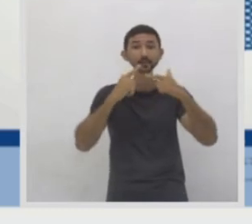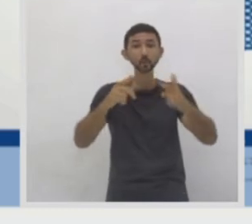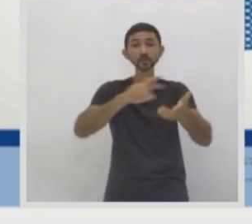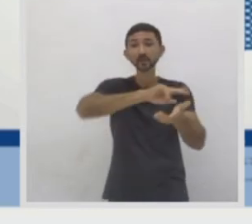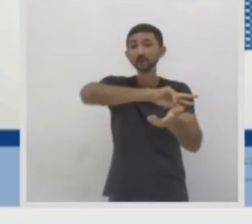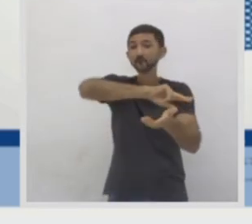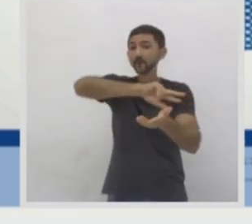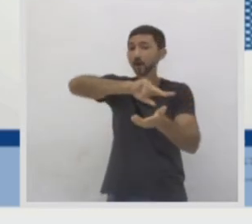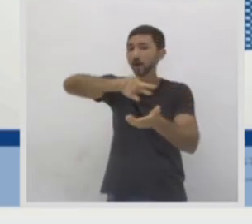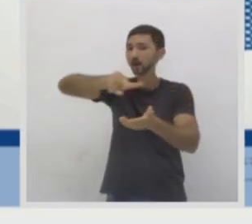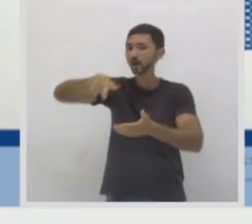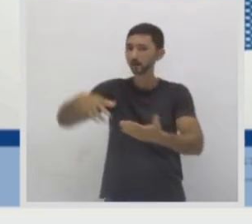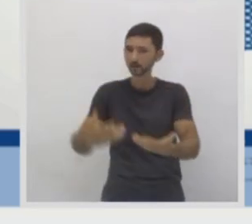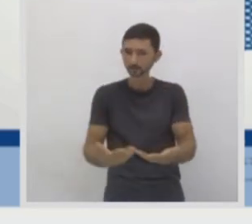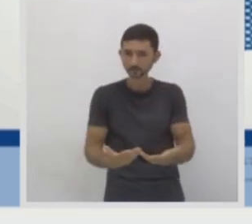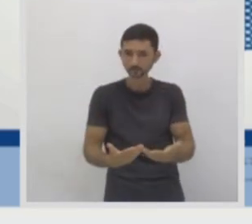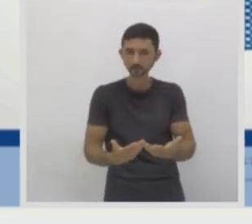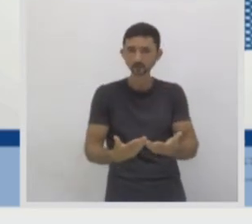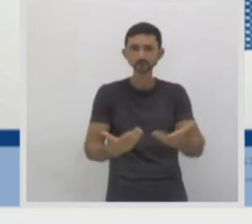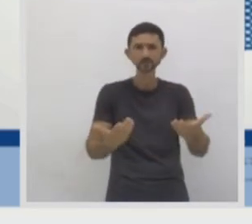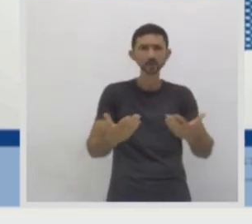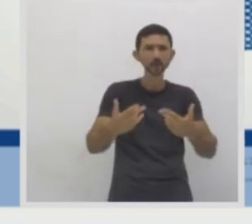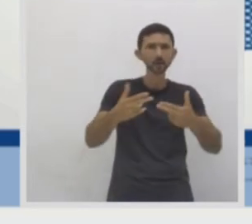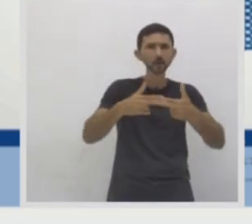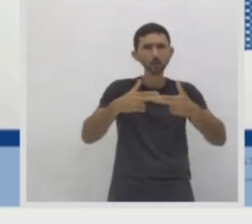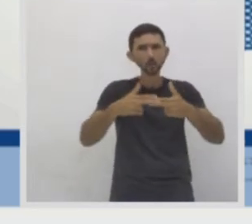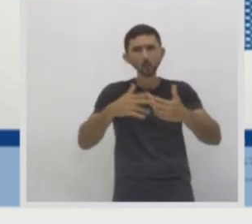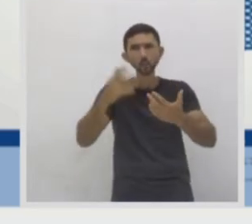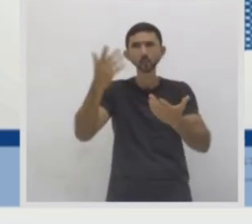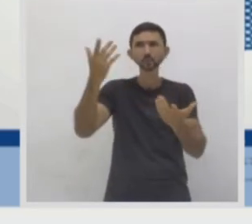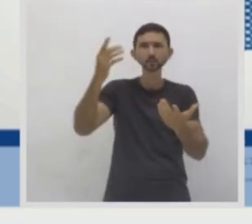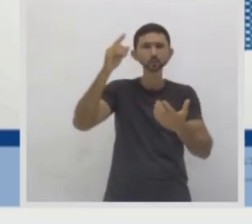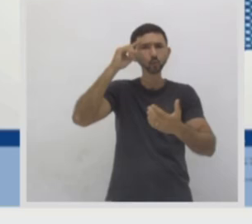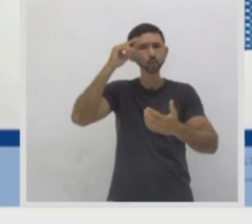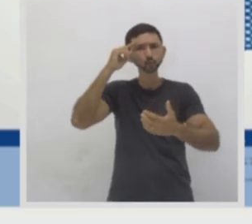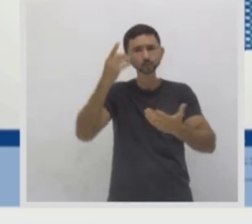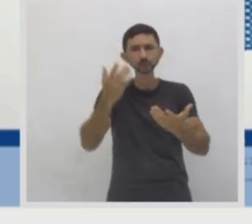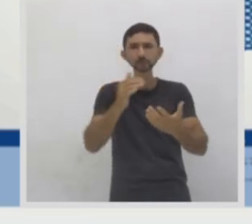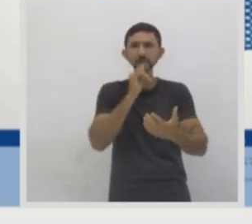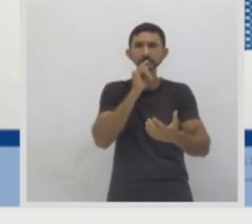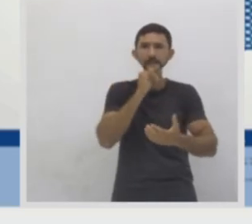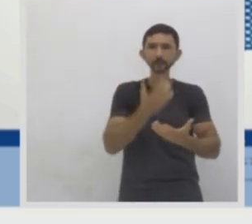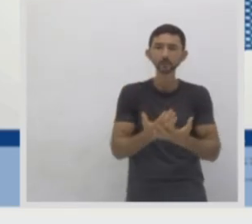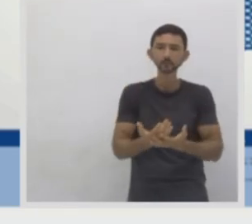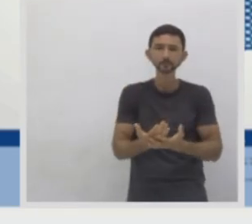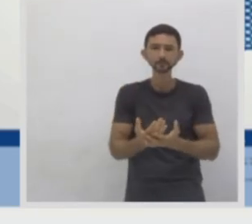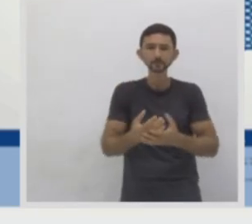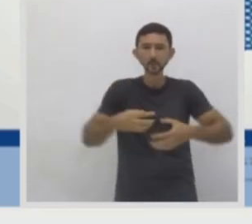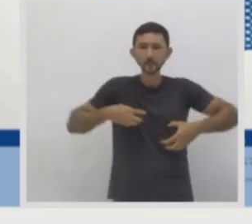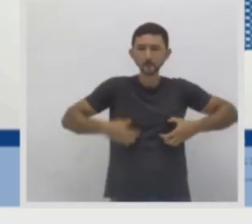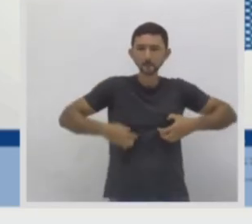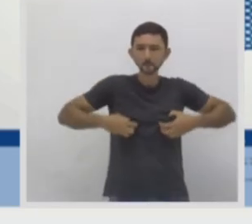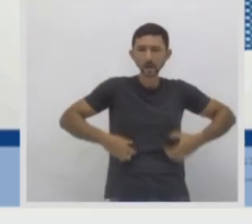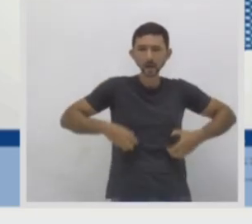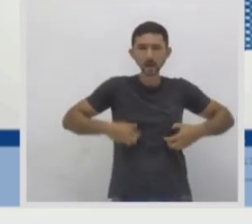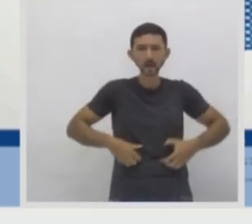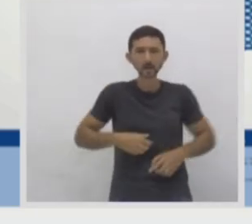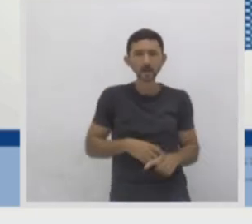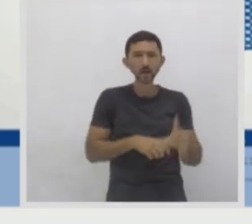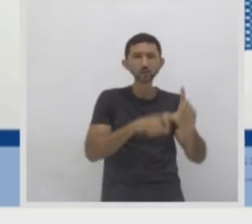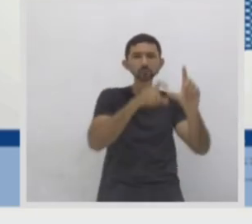está circulando no nosso dia a dia. Então, quando nós queremos dizer que cada um tem que cuidar da